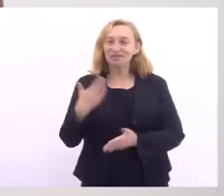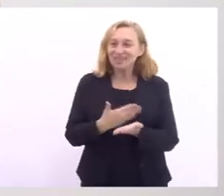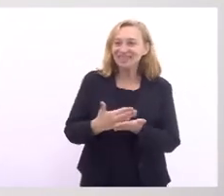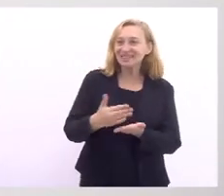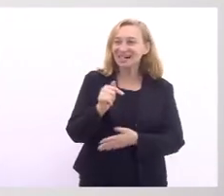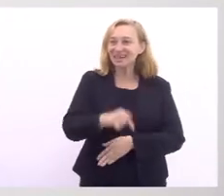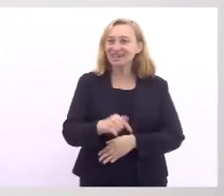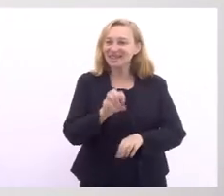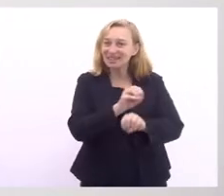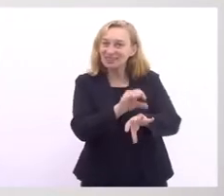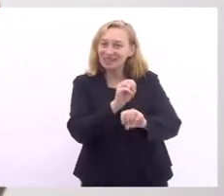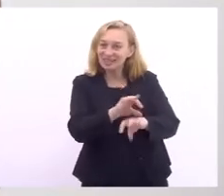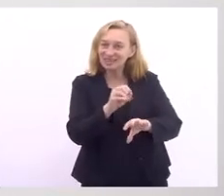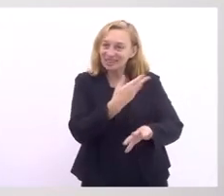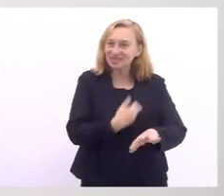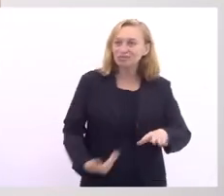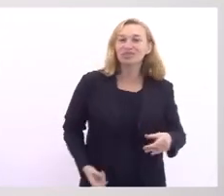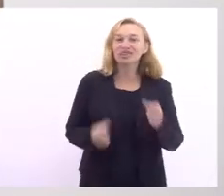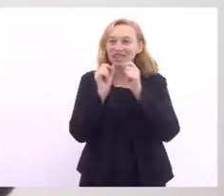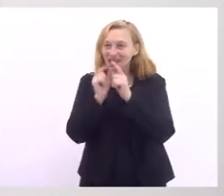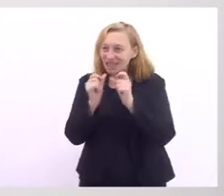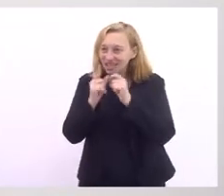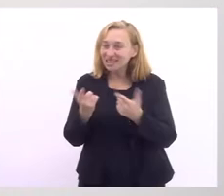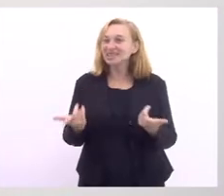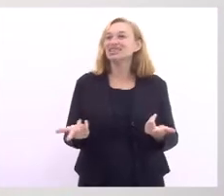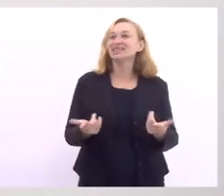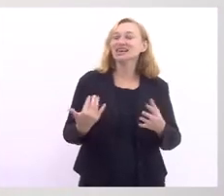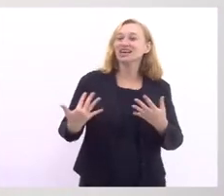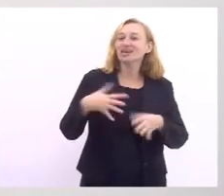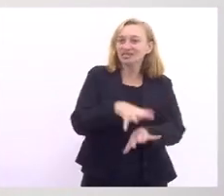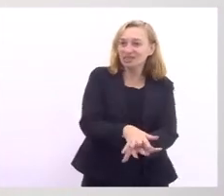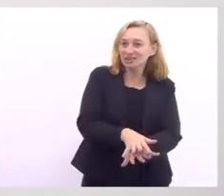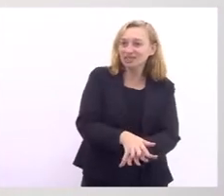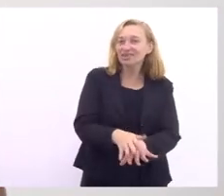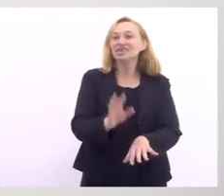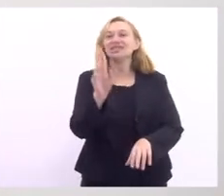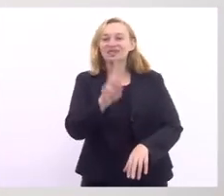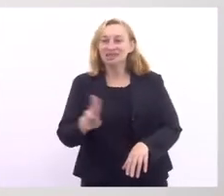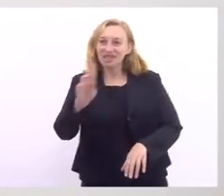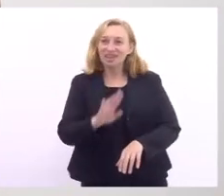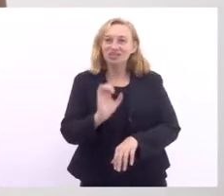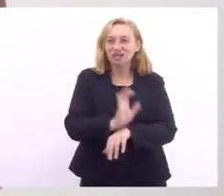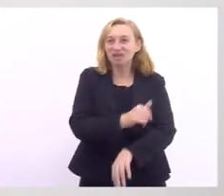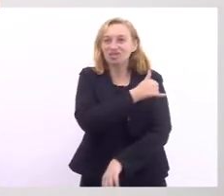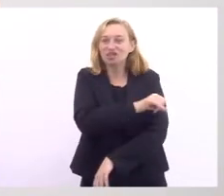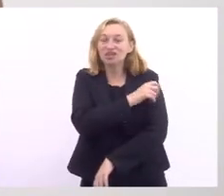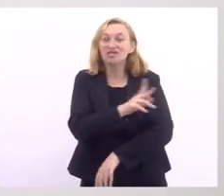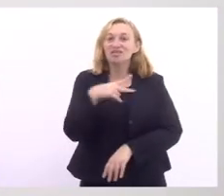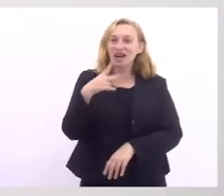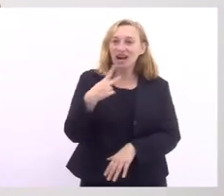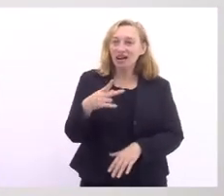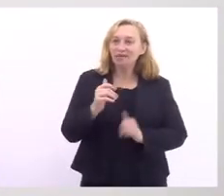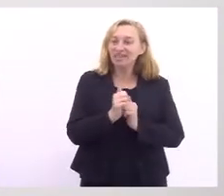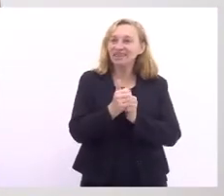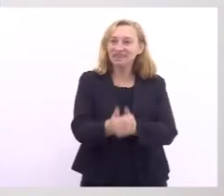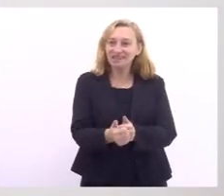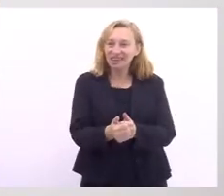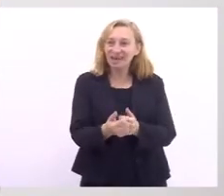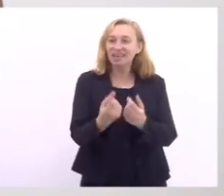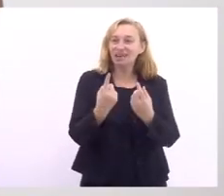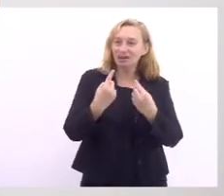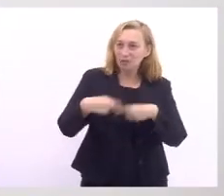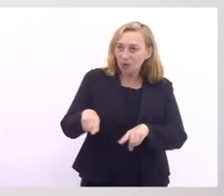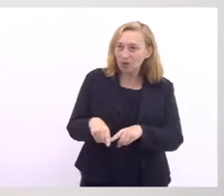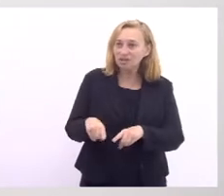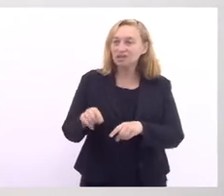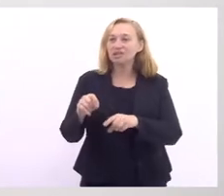começar aqui da educação pública critica inclusiva da Universidade do Estado do Rio de Janeiro dizer para aqueles que seguem atacando